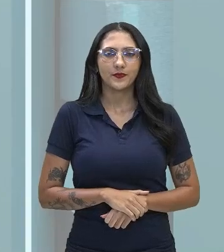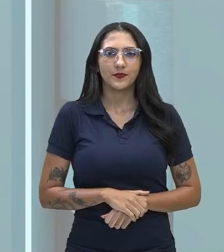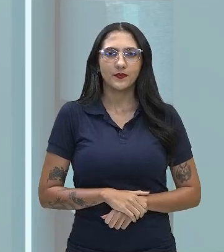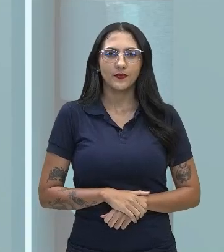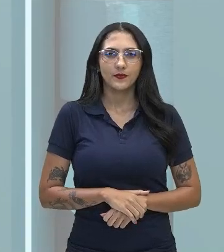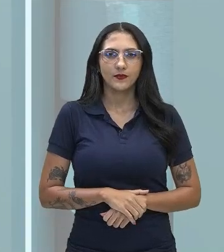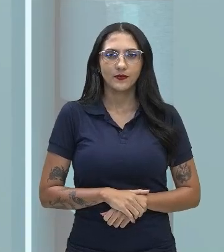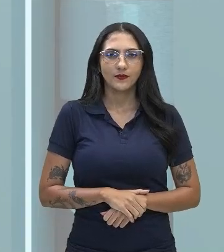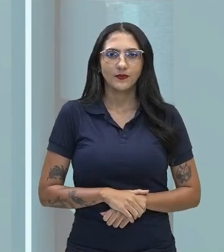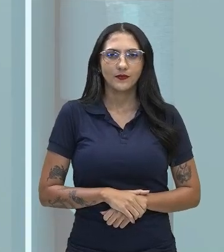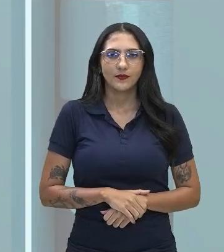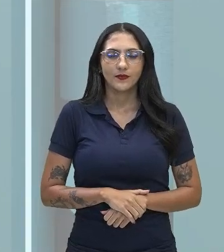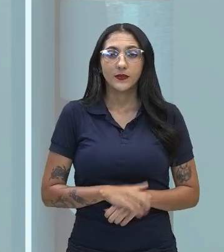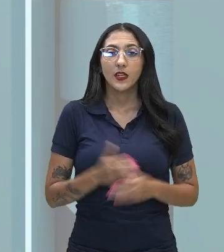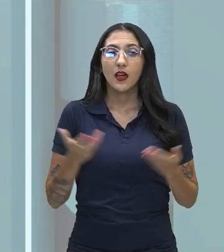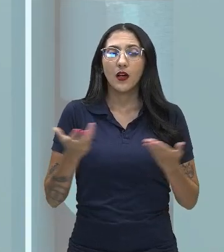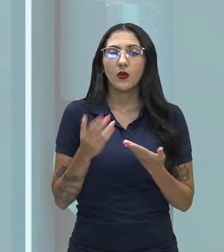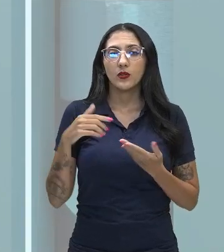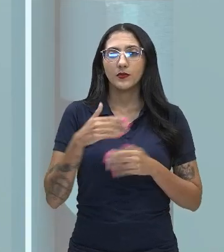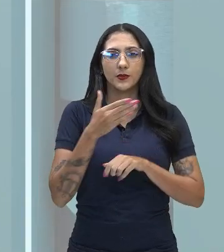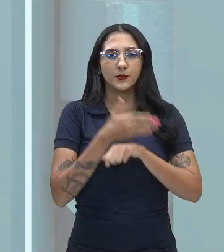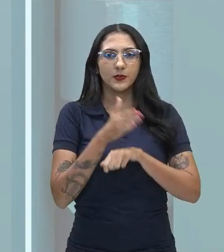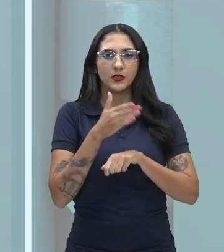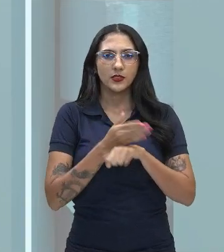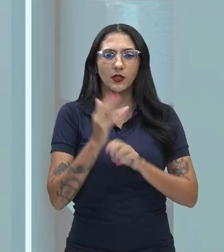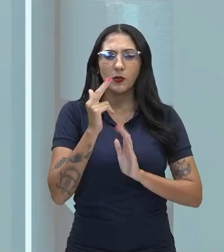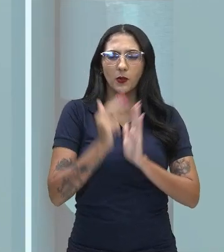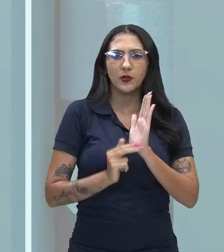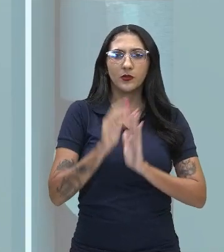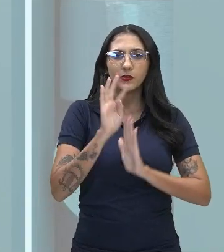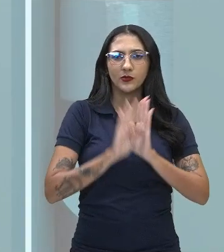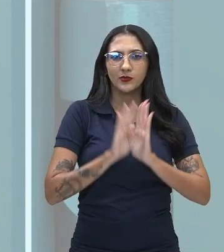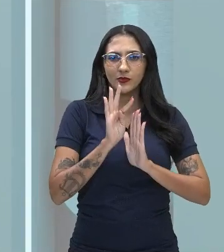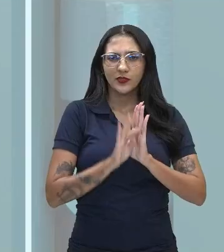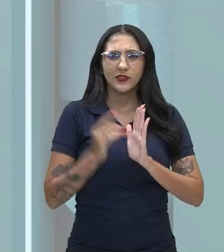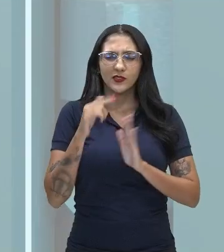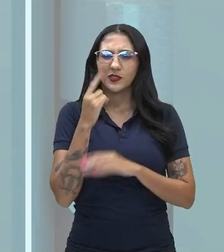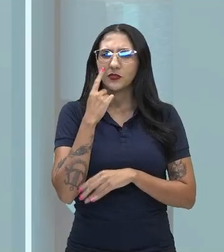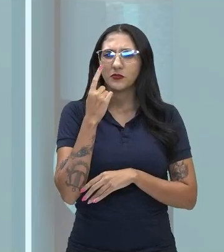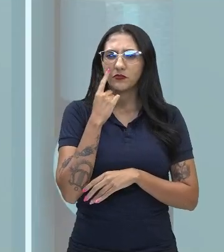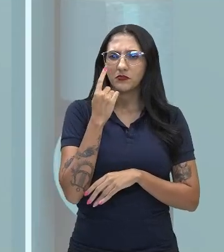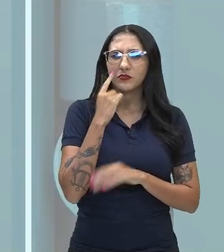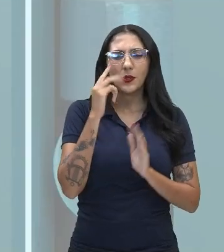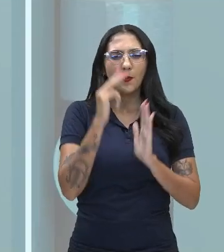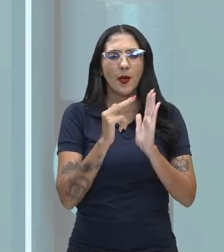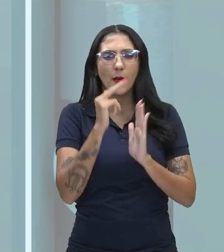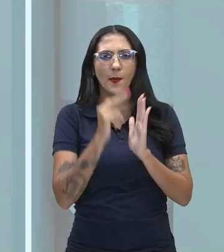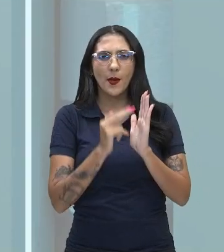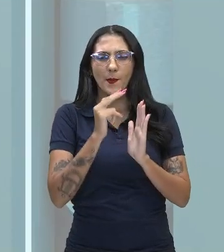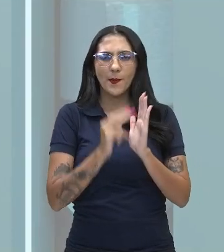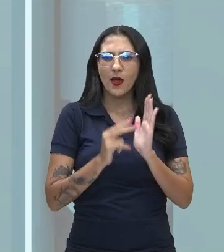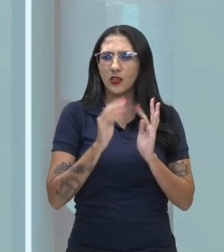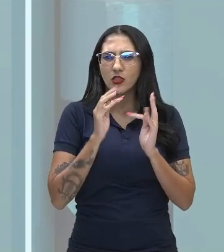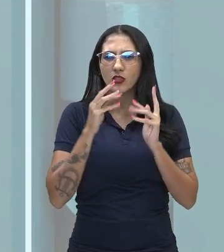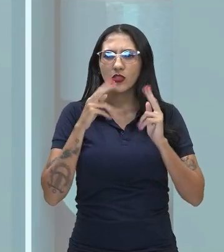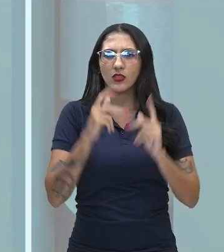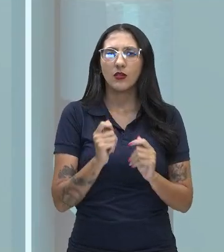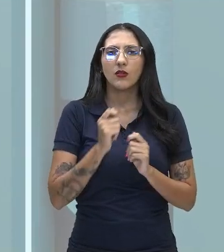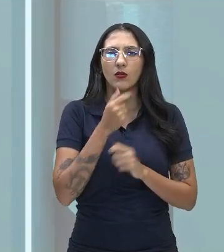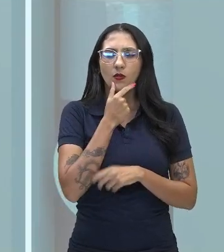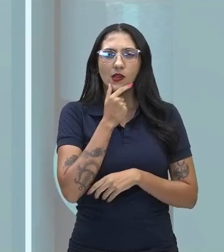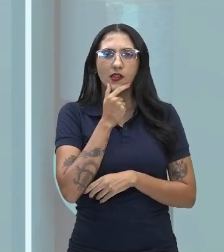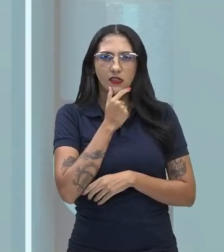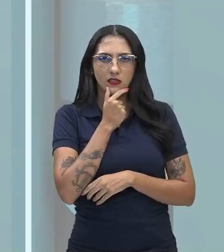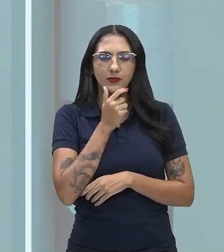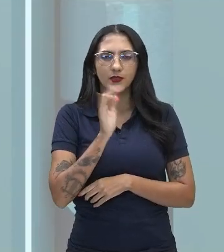trabalhar um texto, vocês viram que eu trabalhei vários textos aqui, todos em língua inglesa,